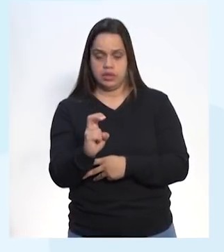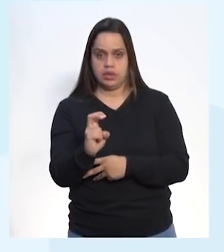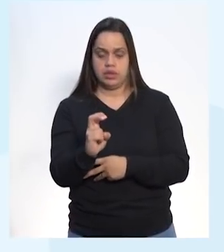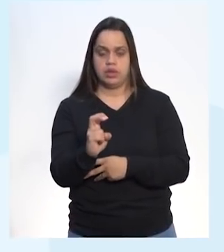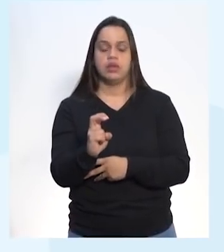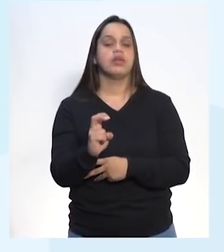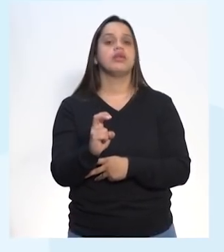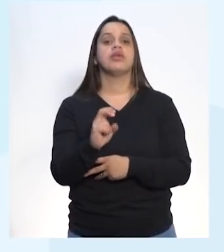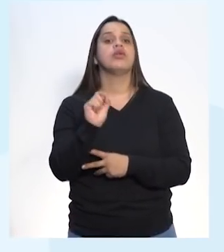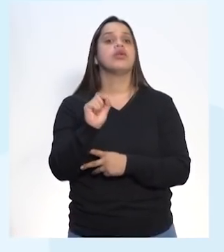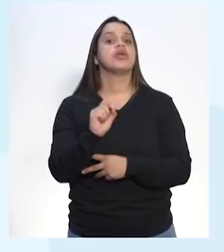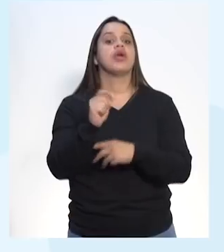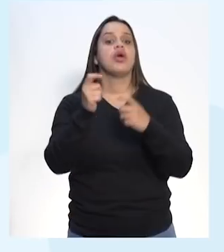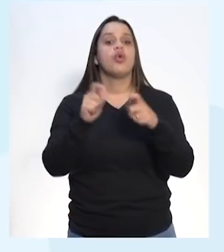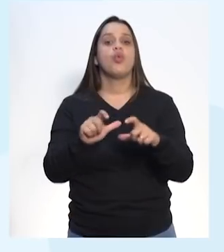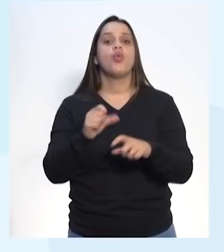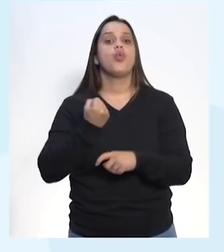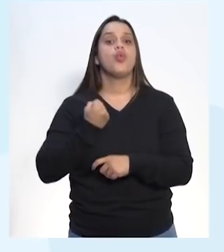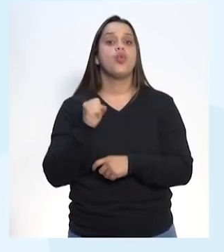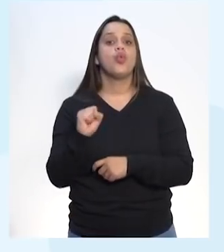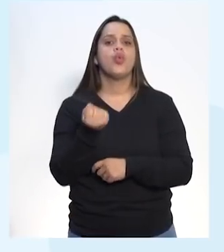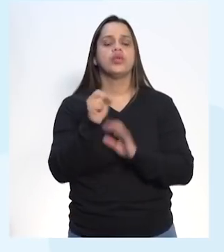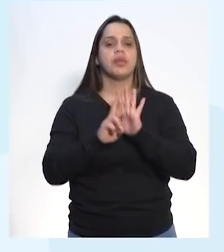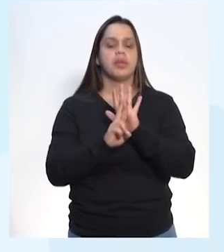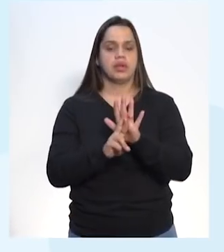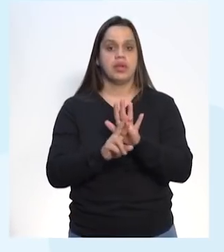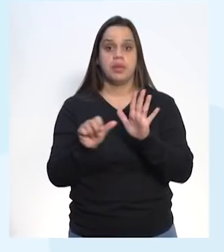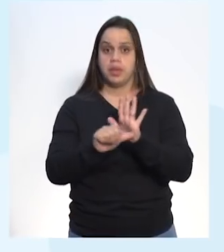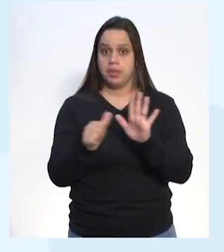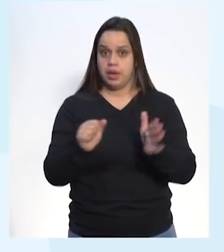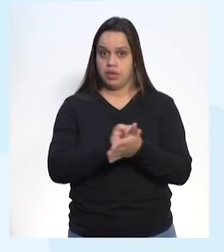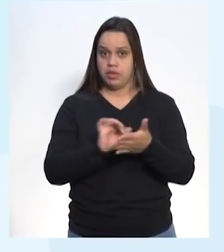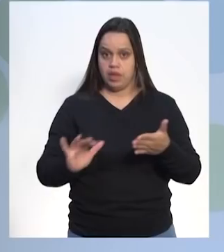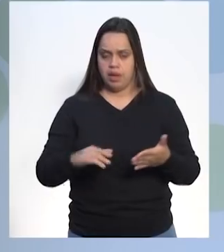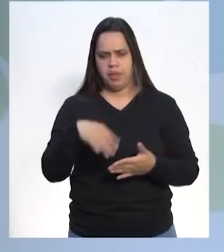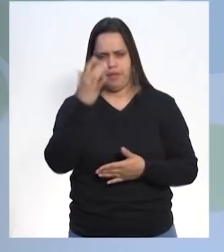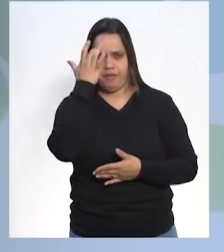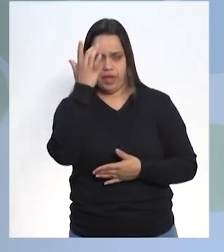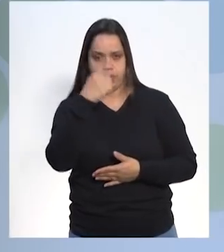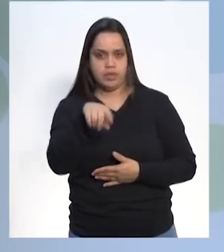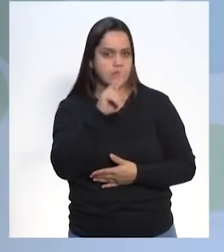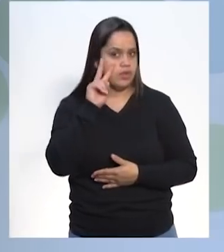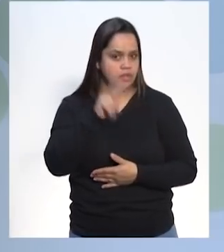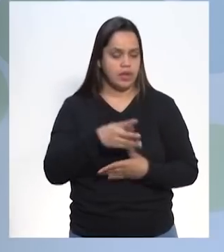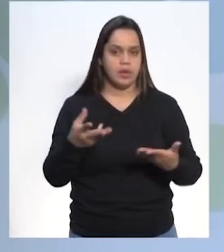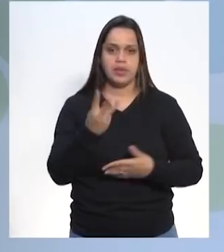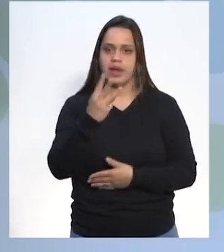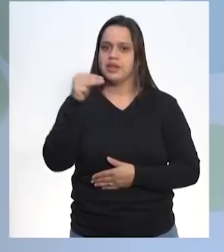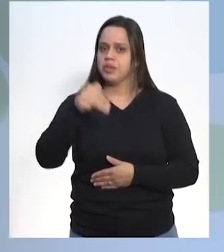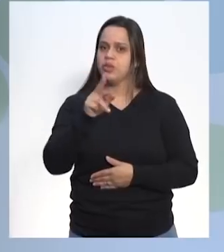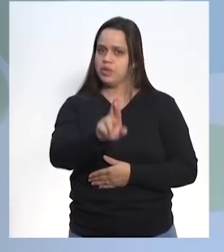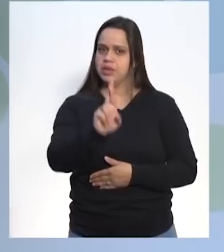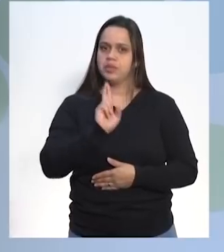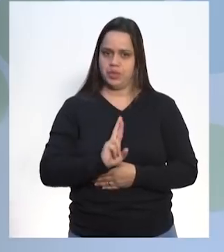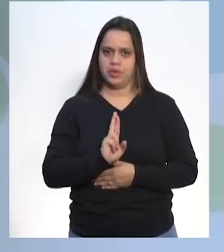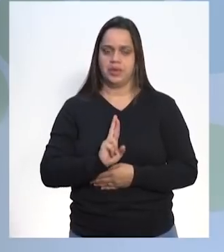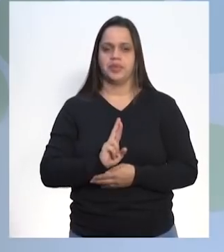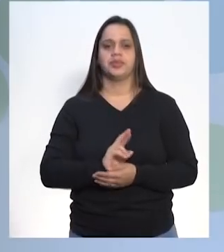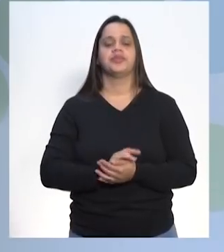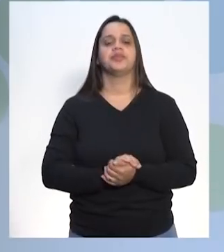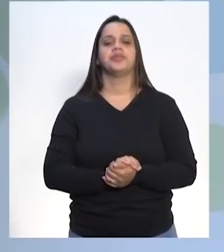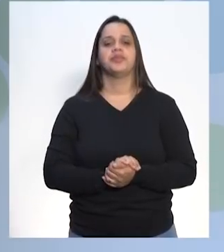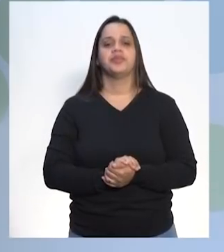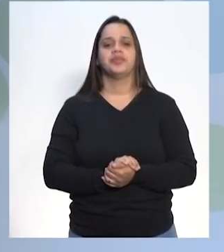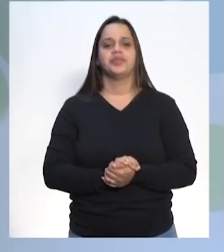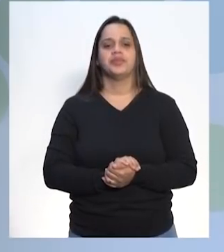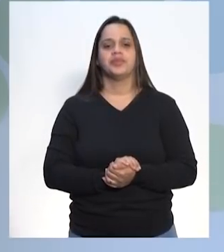890.765, qual que é a posição que ele representa. Primeira atividade, um pouquinho mais fácil aí, mas 3 minutinhos para vocês, a gente já retorna